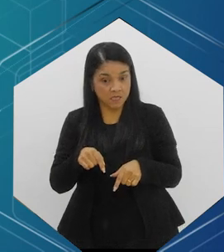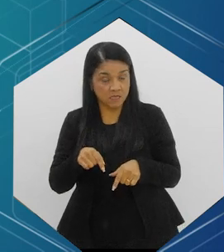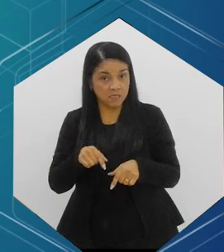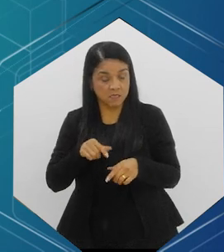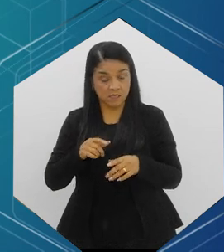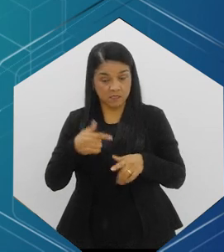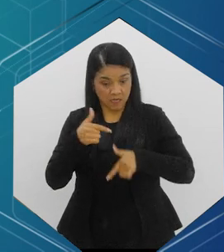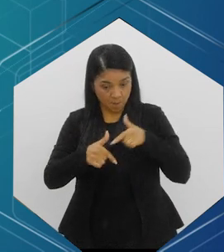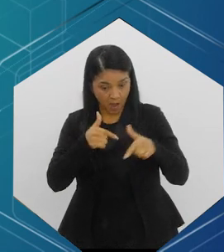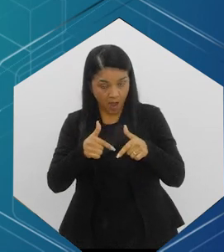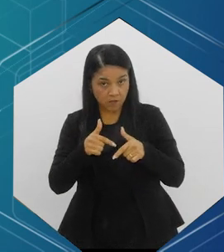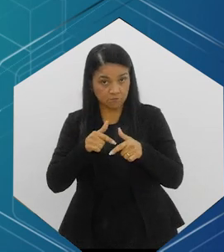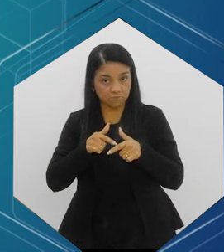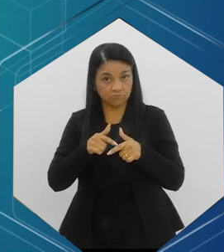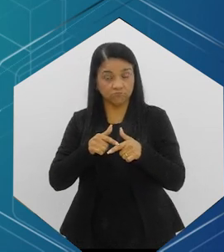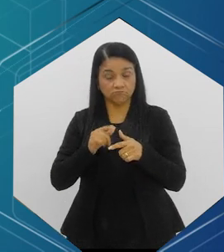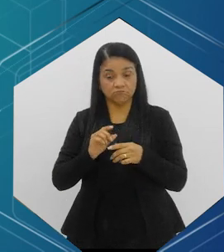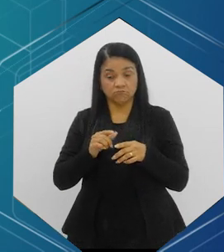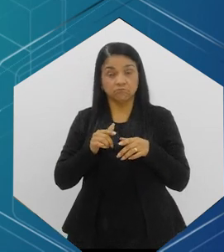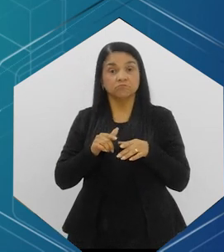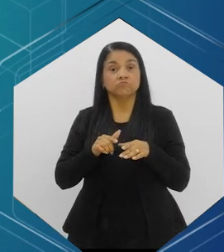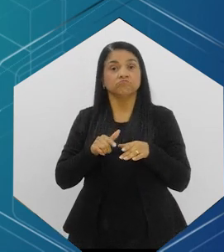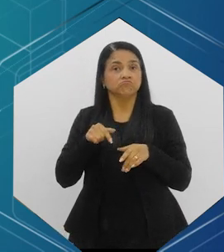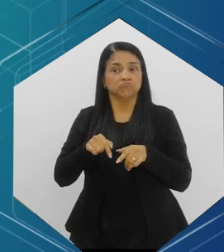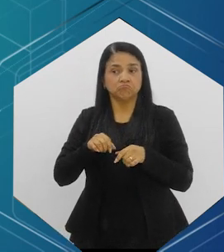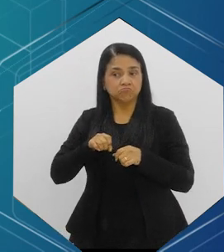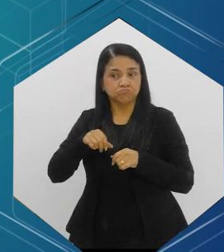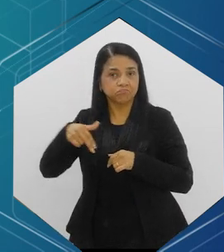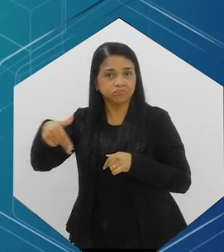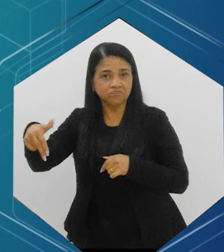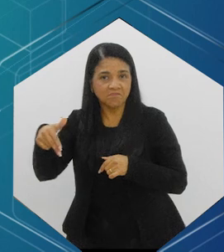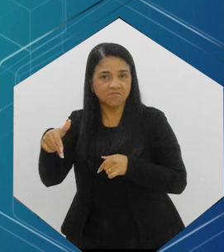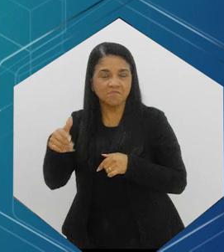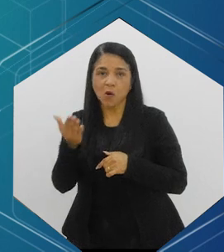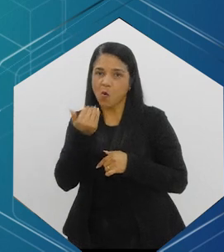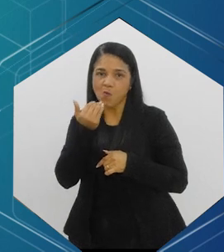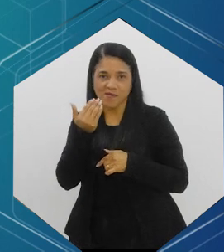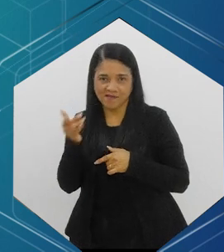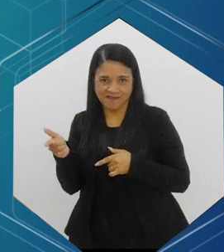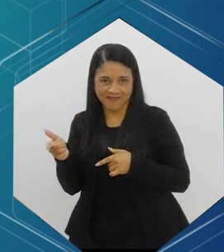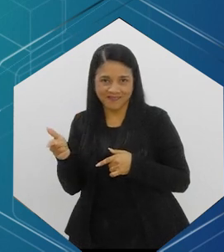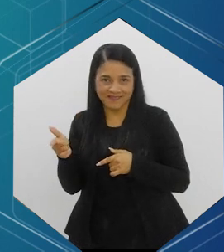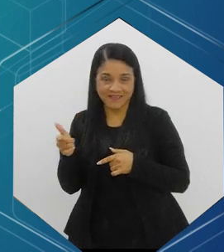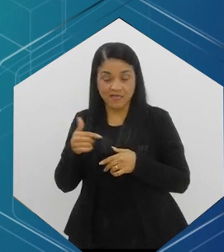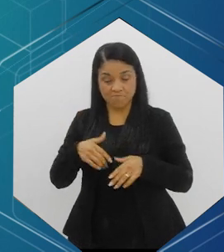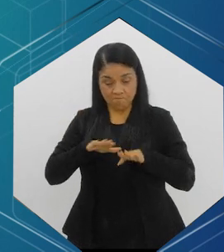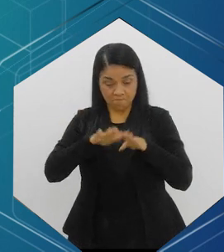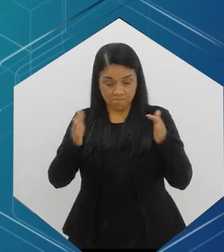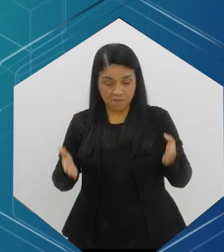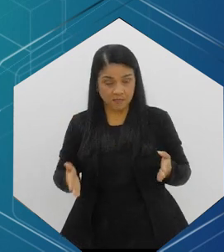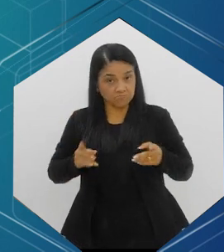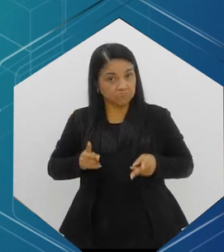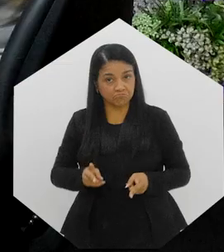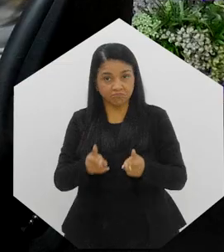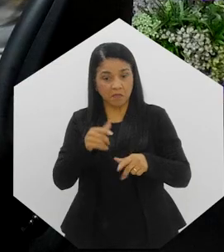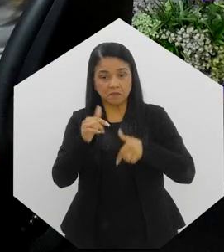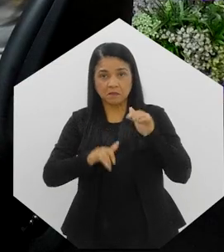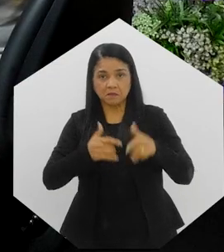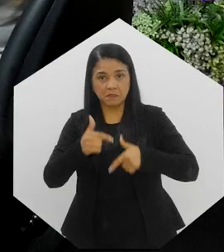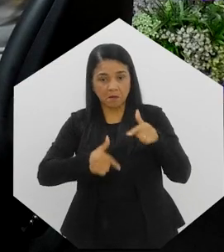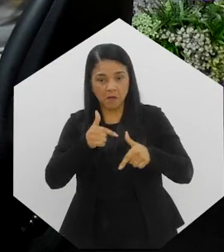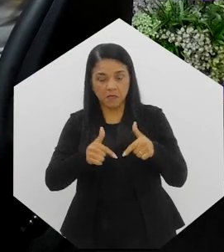sair do trabalho e almoçar. Porque o almoço está na mesa que ele nem se levanta. É verdade.